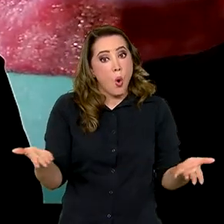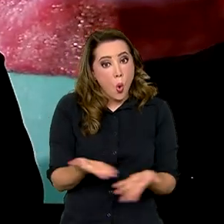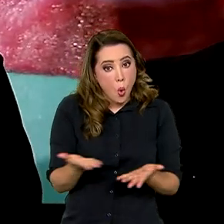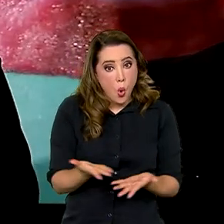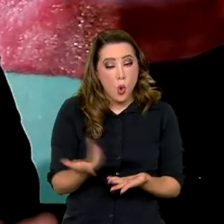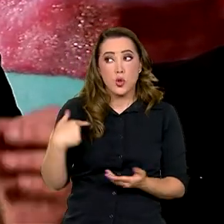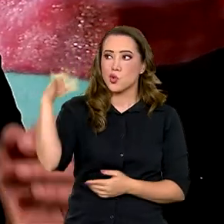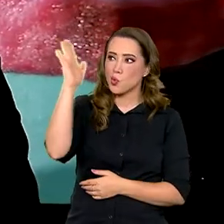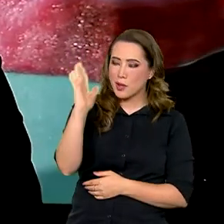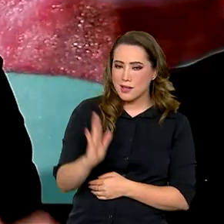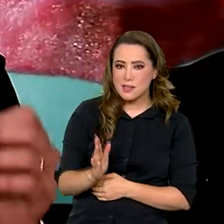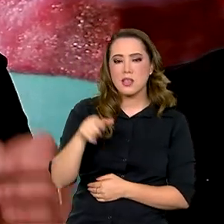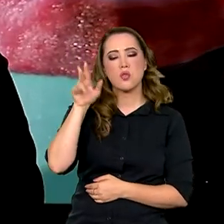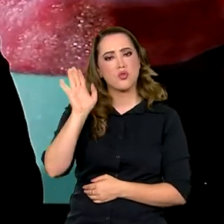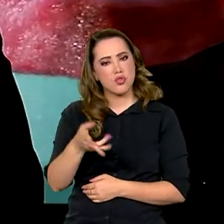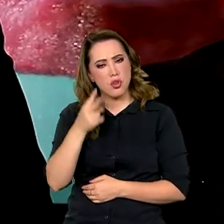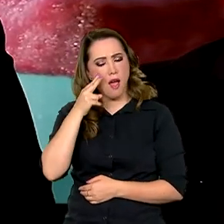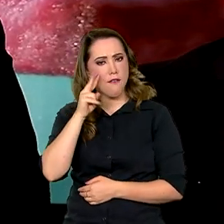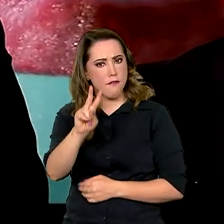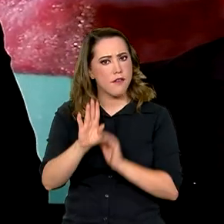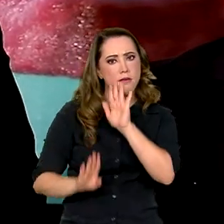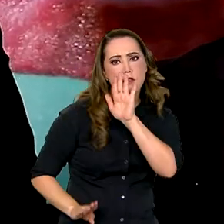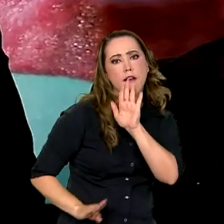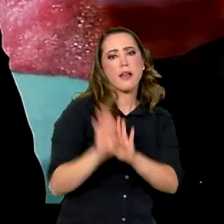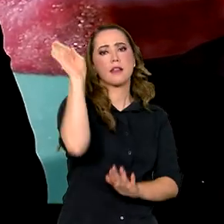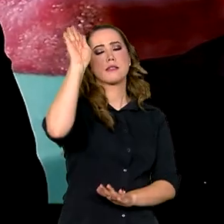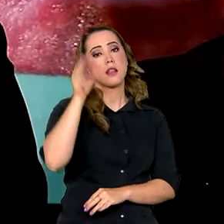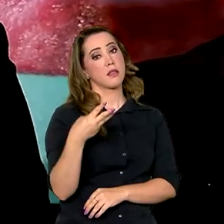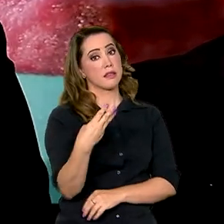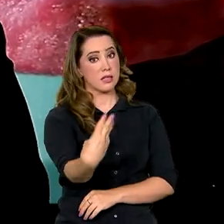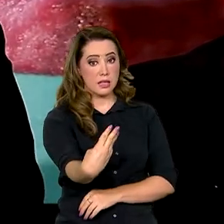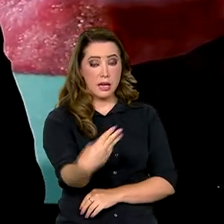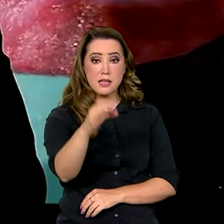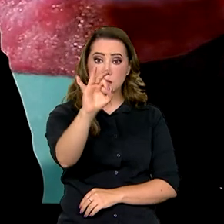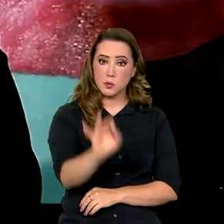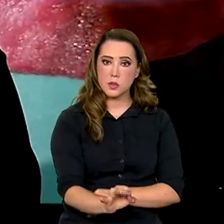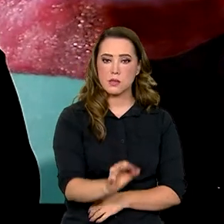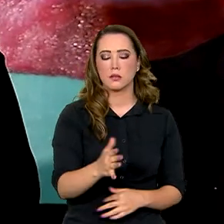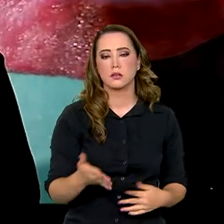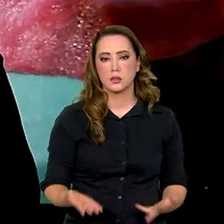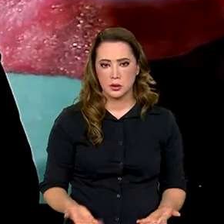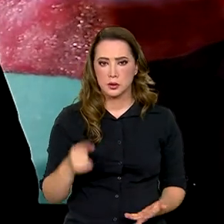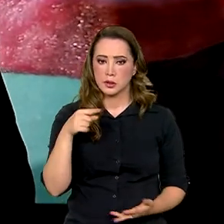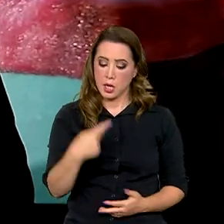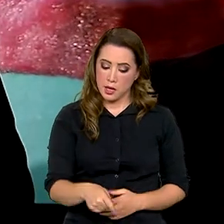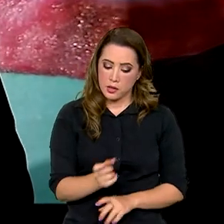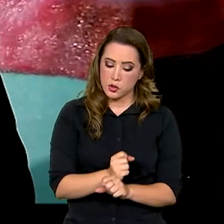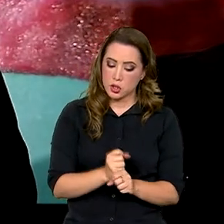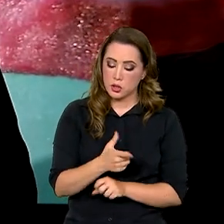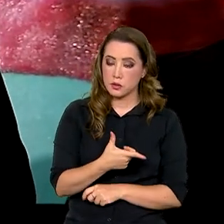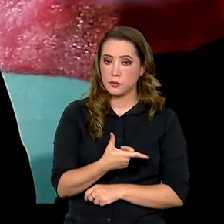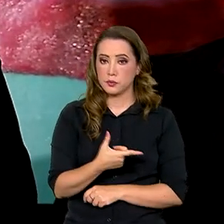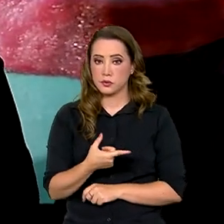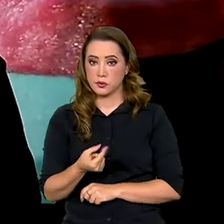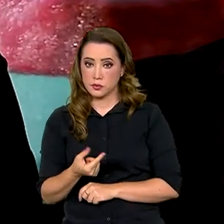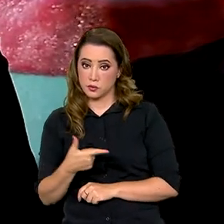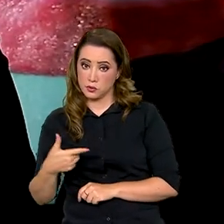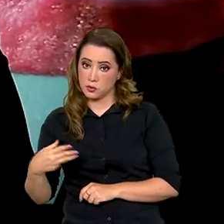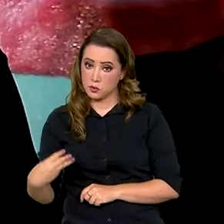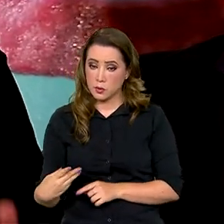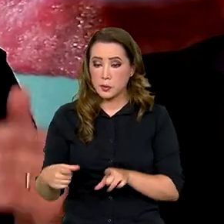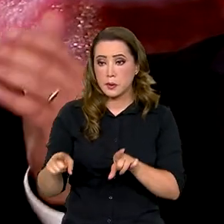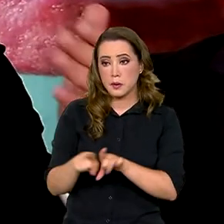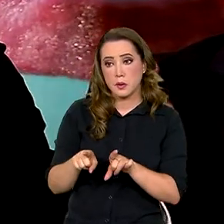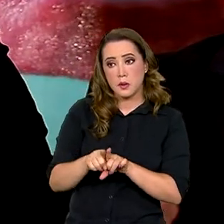mercado Já precifica o Brasil crescendo mais de três por cento esse ano de 2023